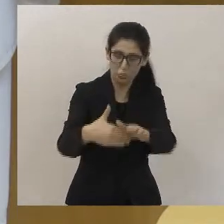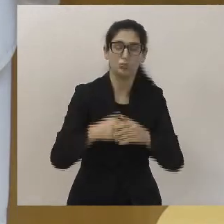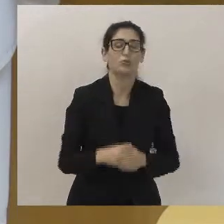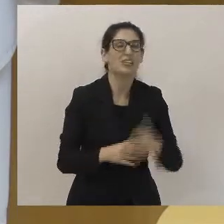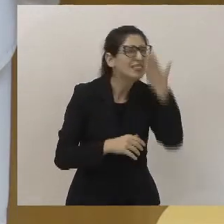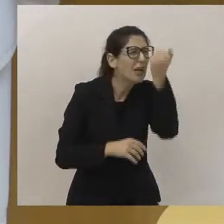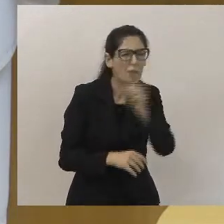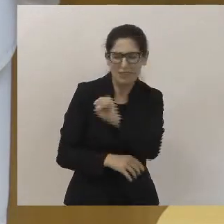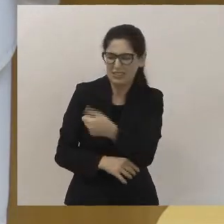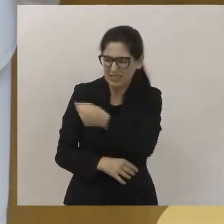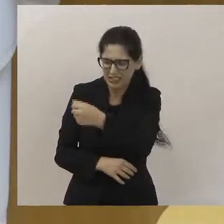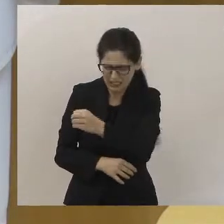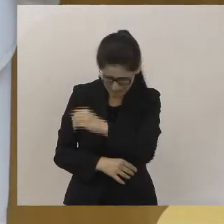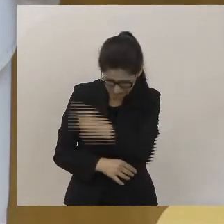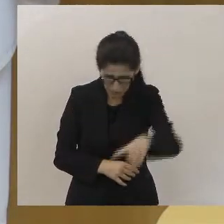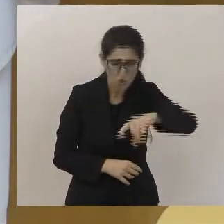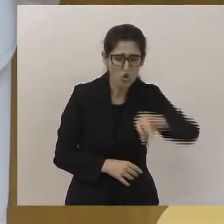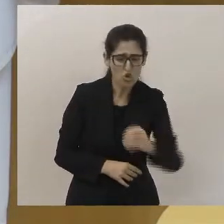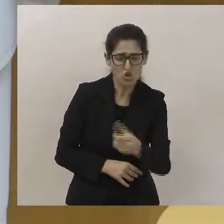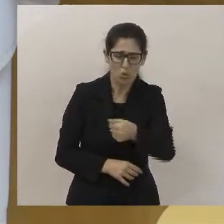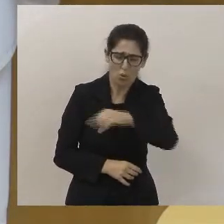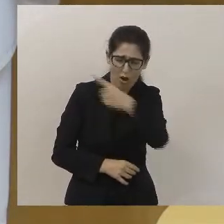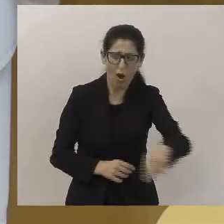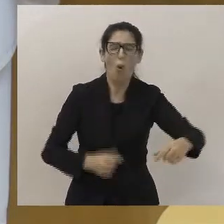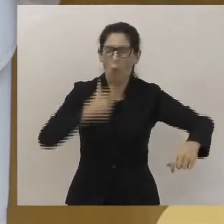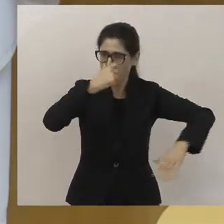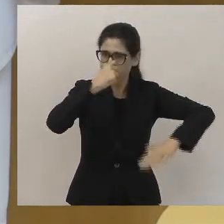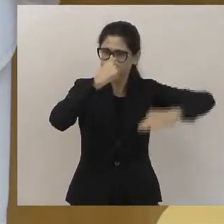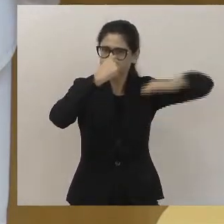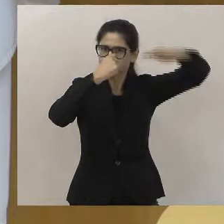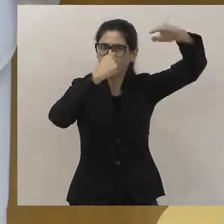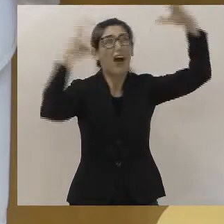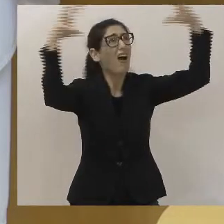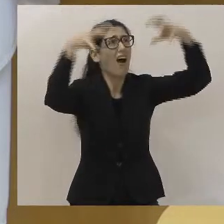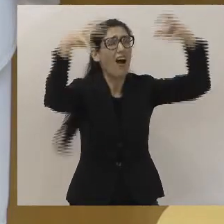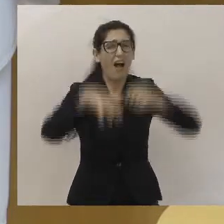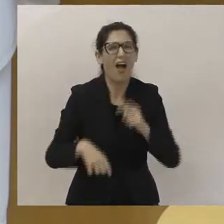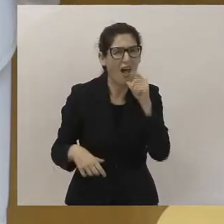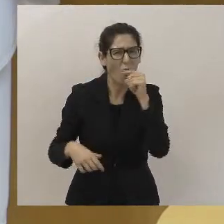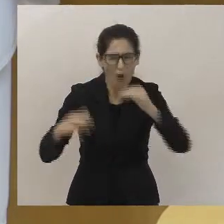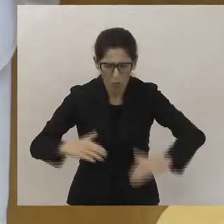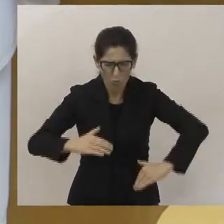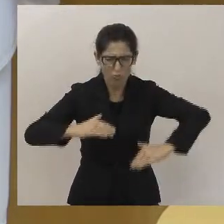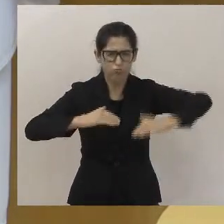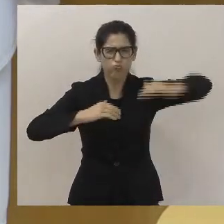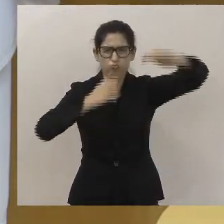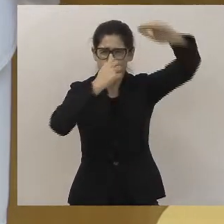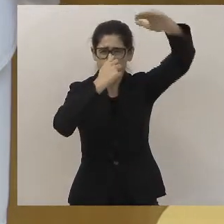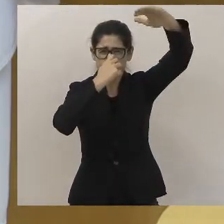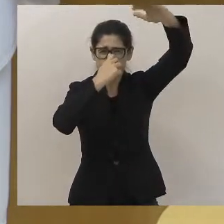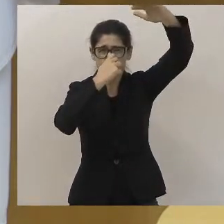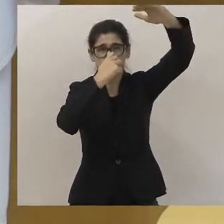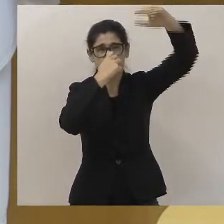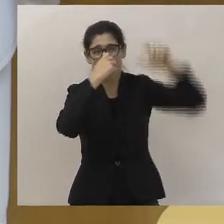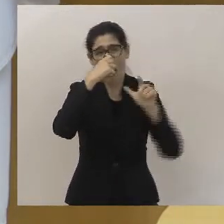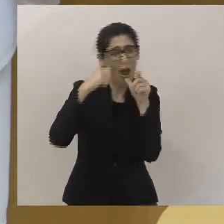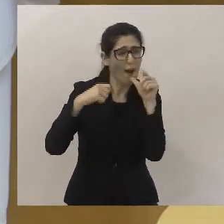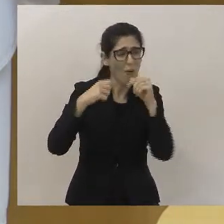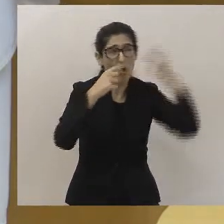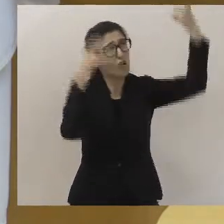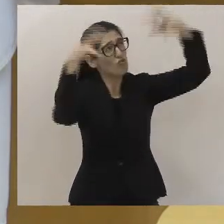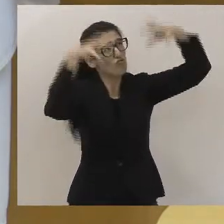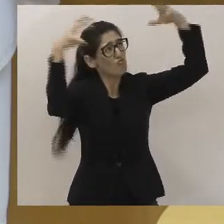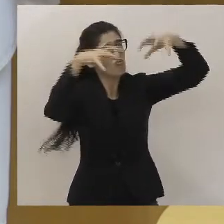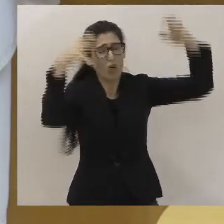tinha muita gente eu falo eu nasci ali eu falava rua santa é agora já nem se avenida santa helena se tornasse ali naquela rua